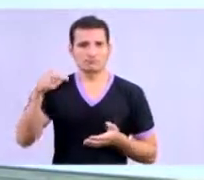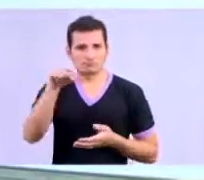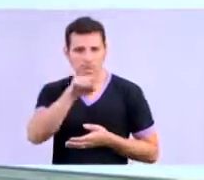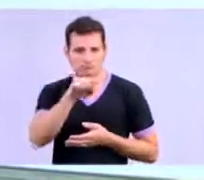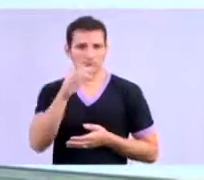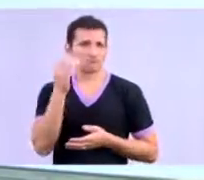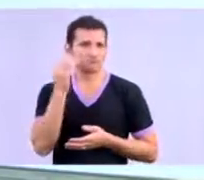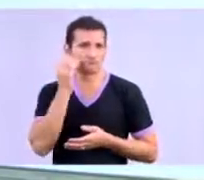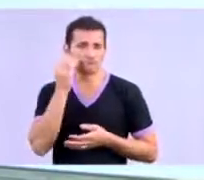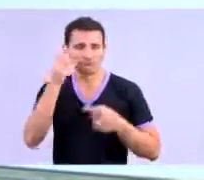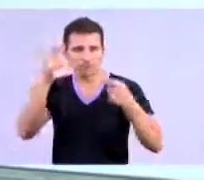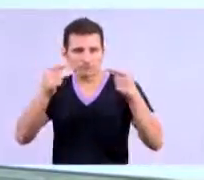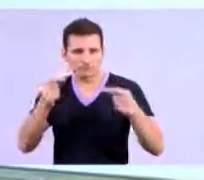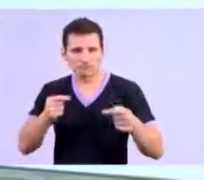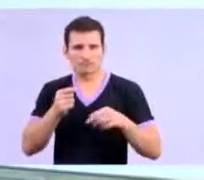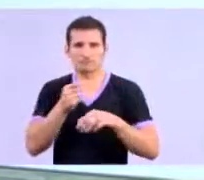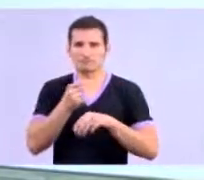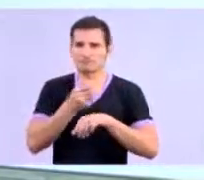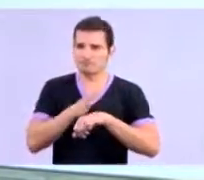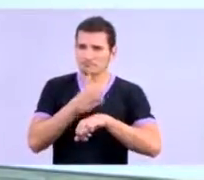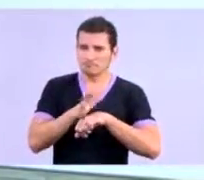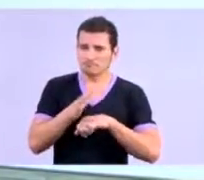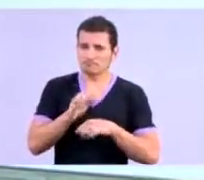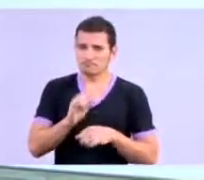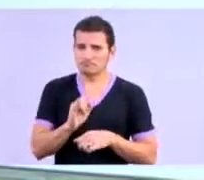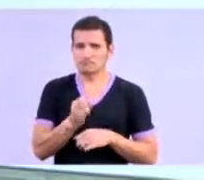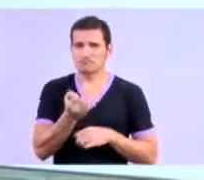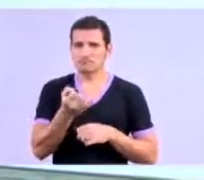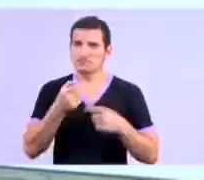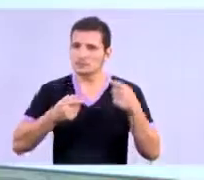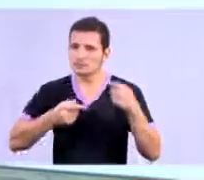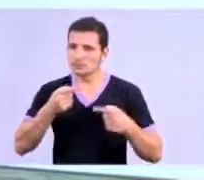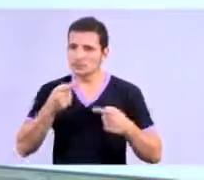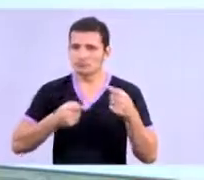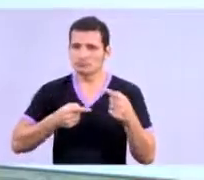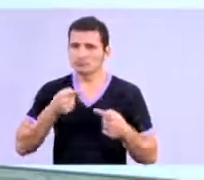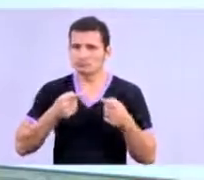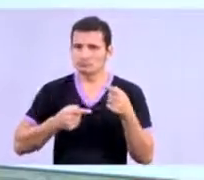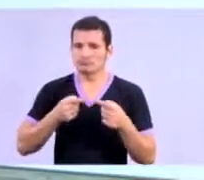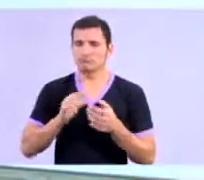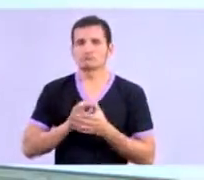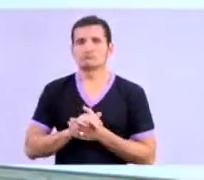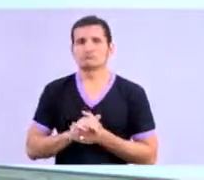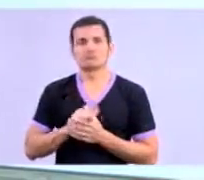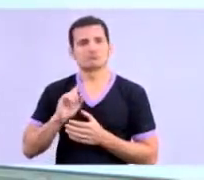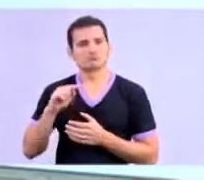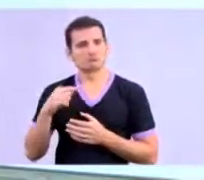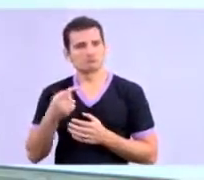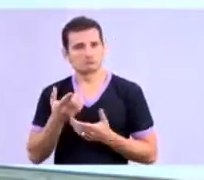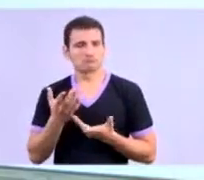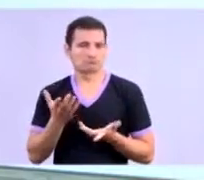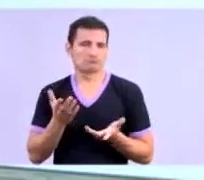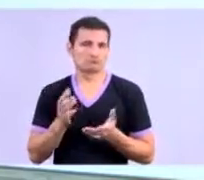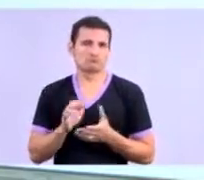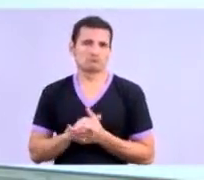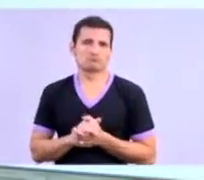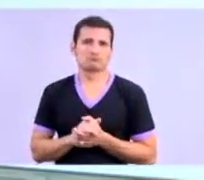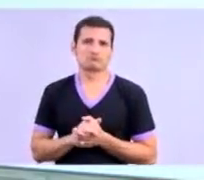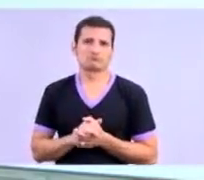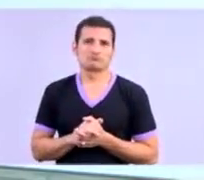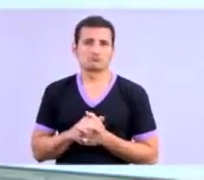exercício, aproveitem aí, discutam e venham com a gente aqui, vamos conversar. Não sei se já retornou o